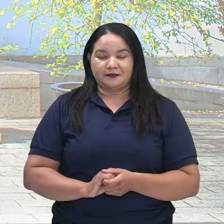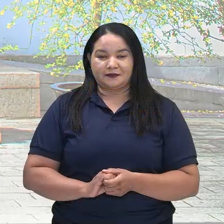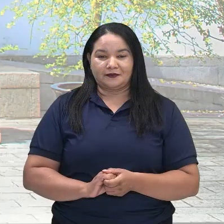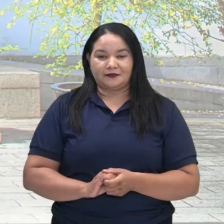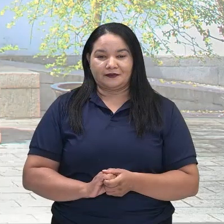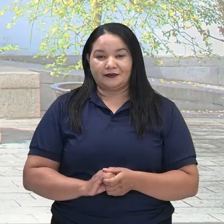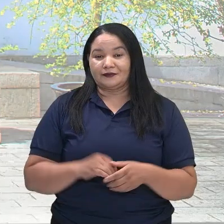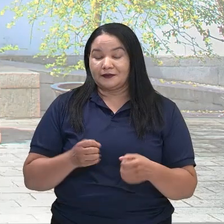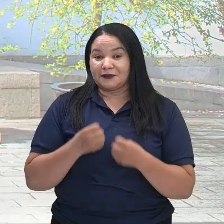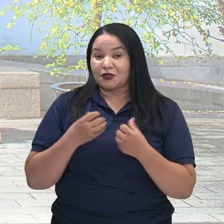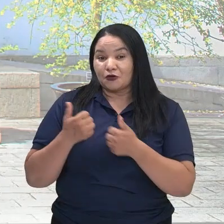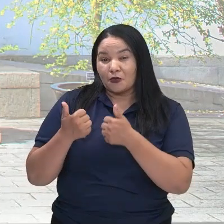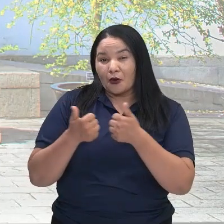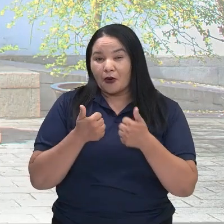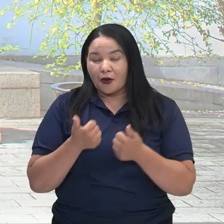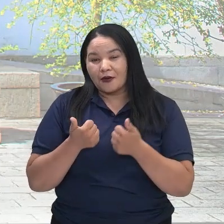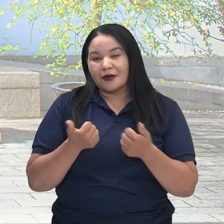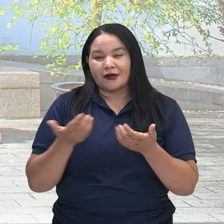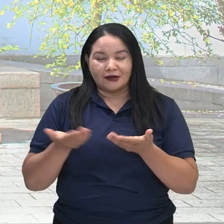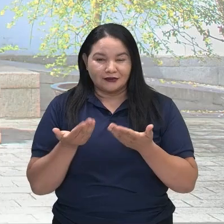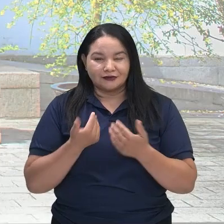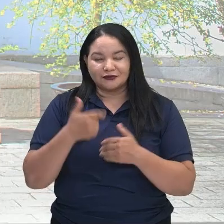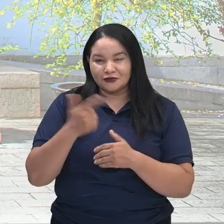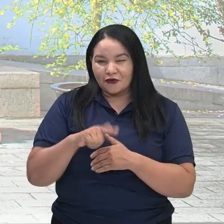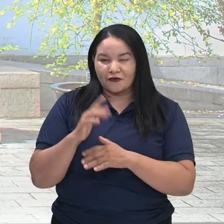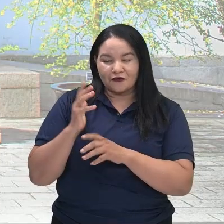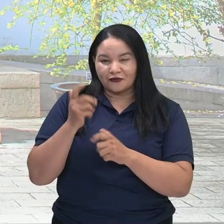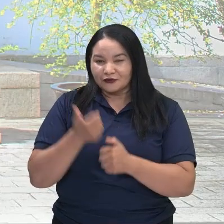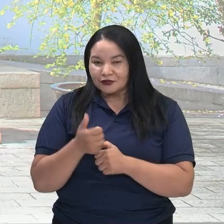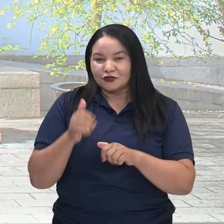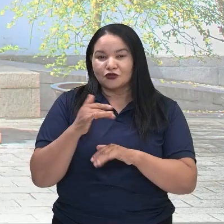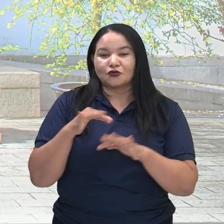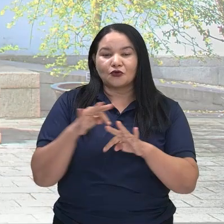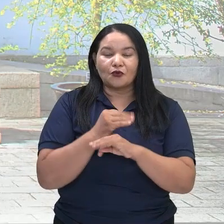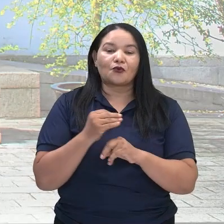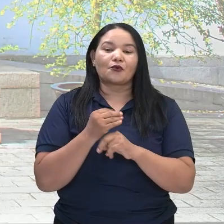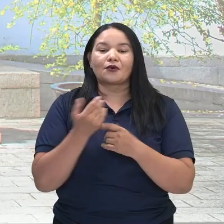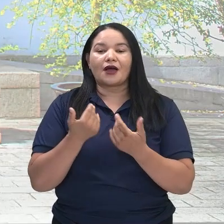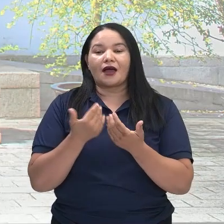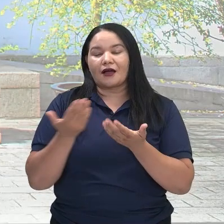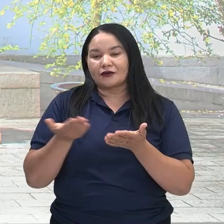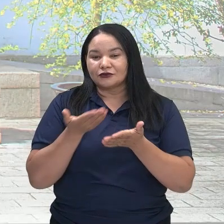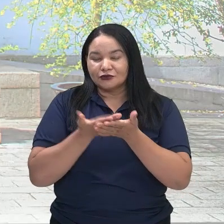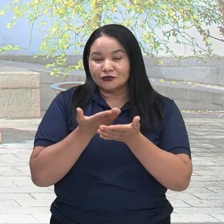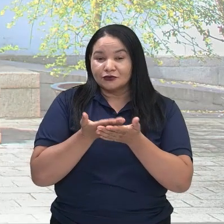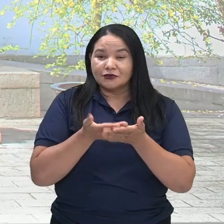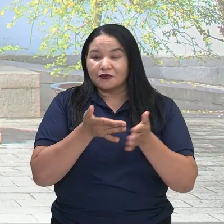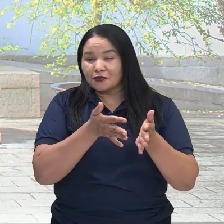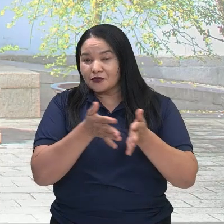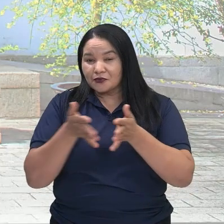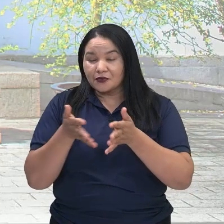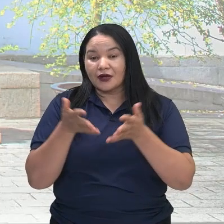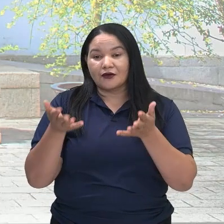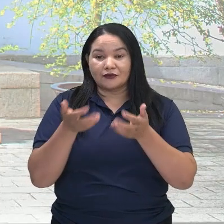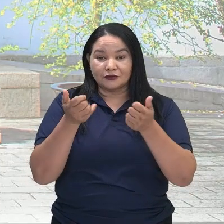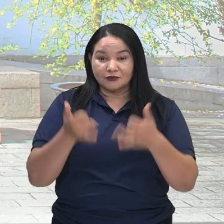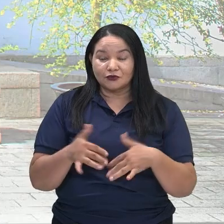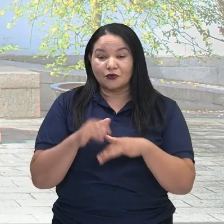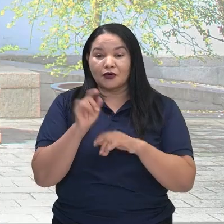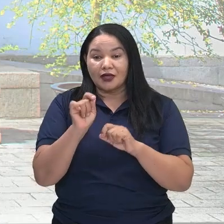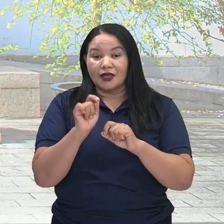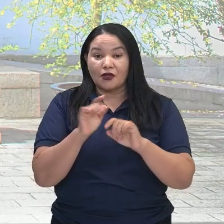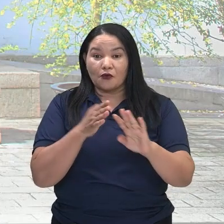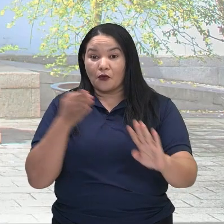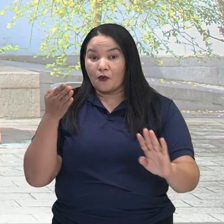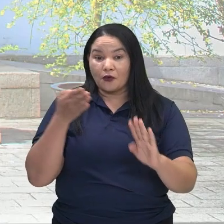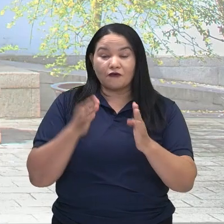Muito bem, alunos, então vamos lá revisar tudo o que nós vimos nessa unidade. Nós vamos iniciar ali pelo Kung Fu. E